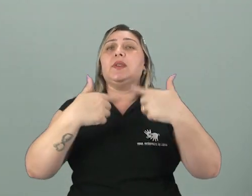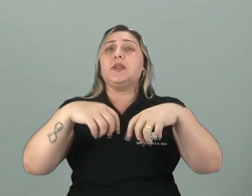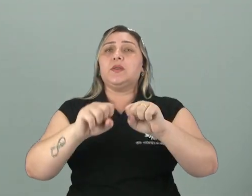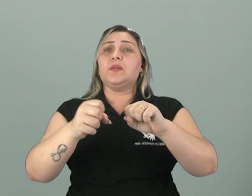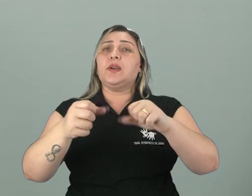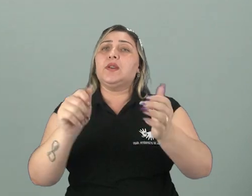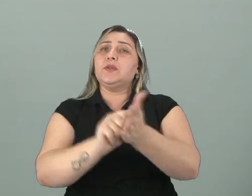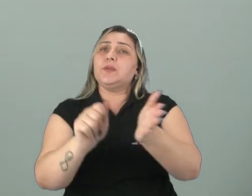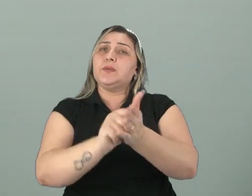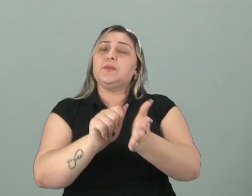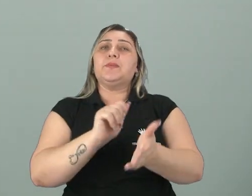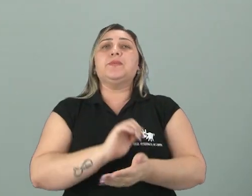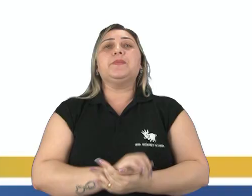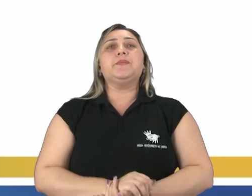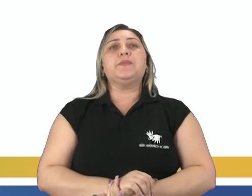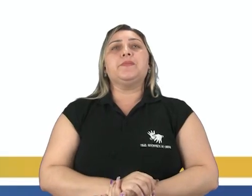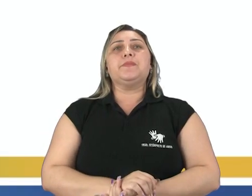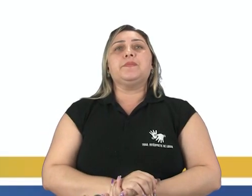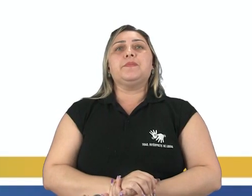linguagem verbal? Olha só.